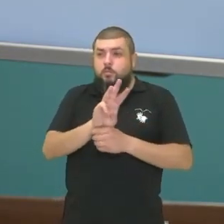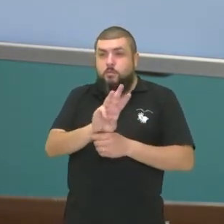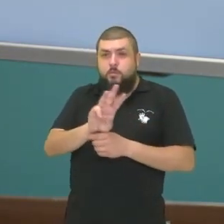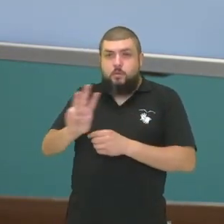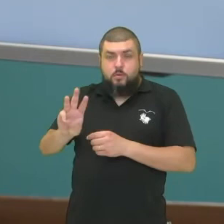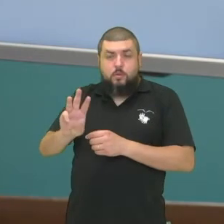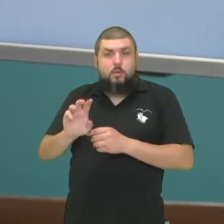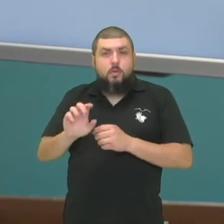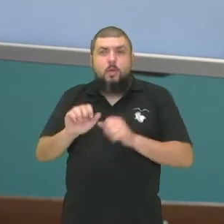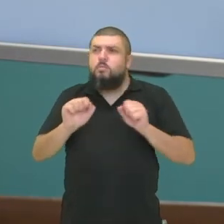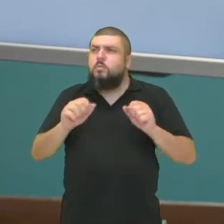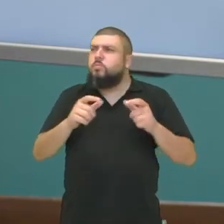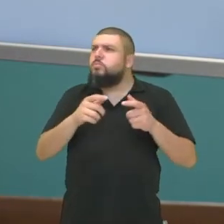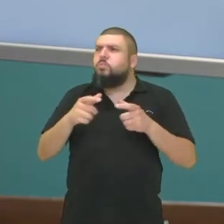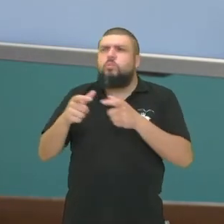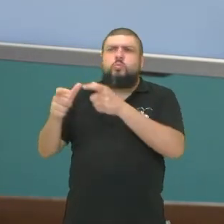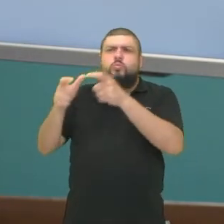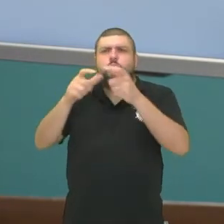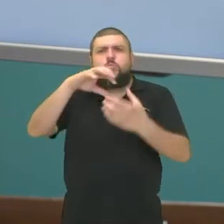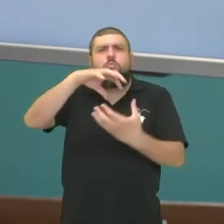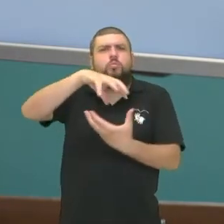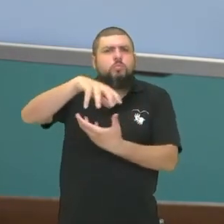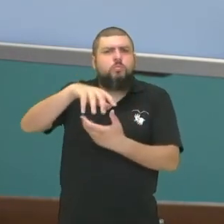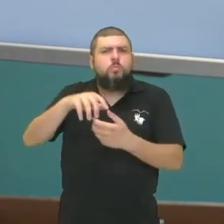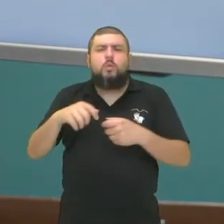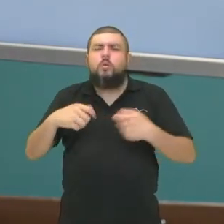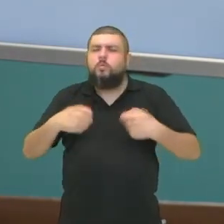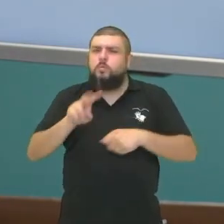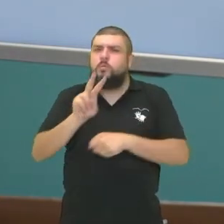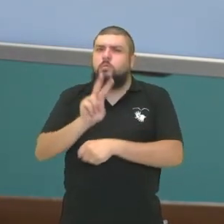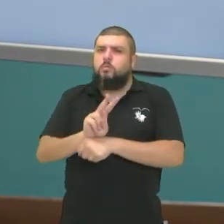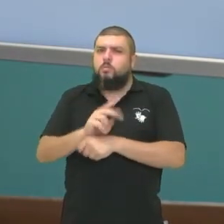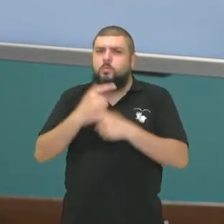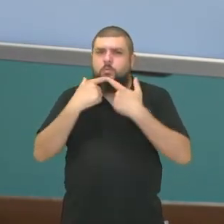esse trato, esse cuidado com a linguagem é necessário.